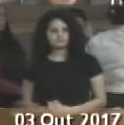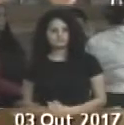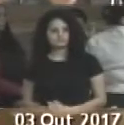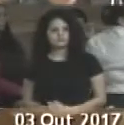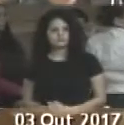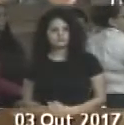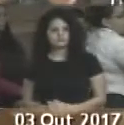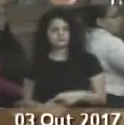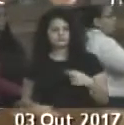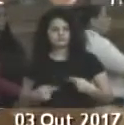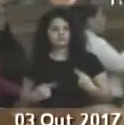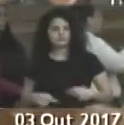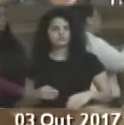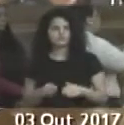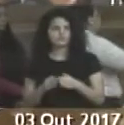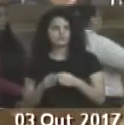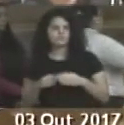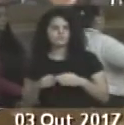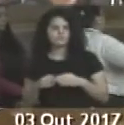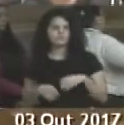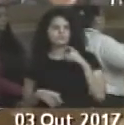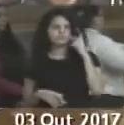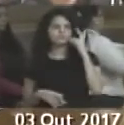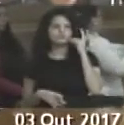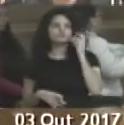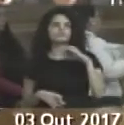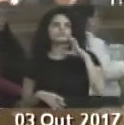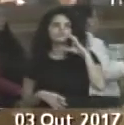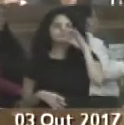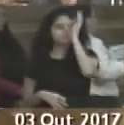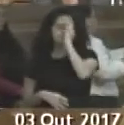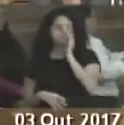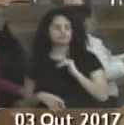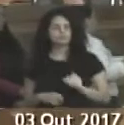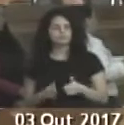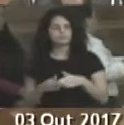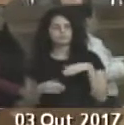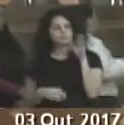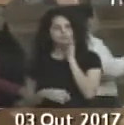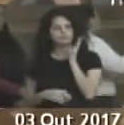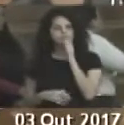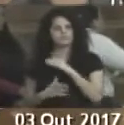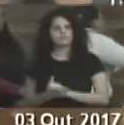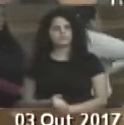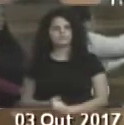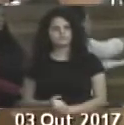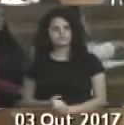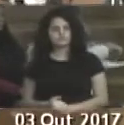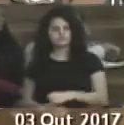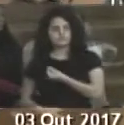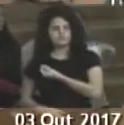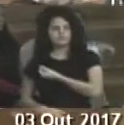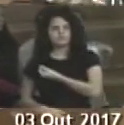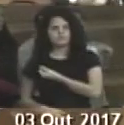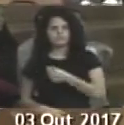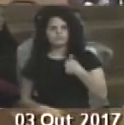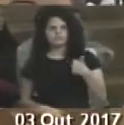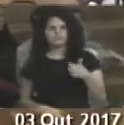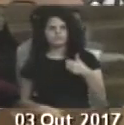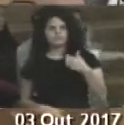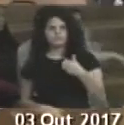Em discussão, requerimento verbal de autoria da vereadora Tite Brasil, que solicitou regime de urgência para o requerimento